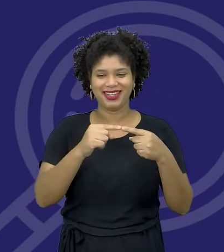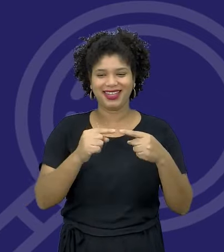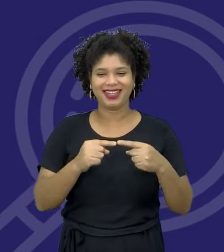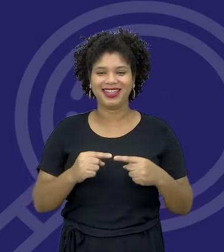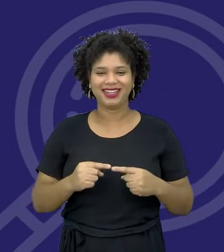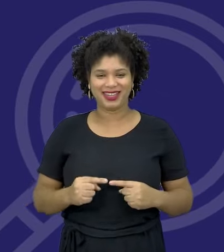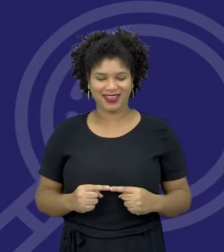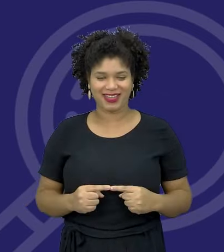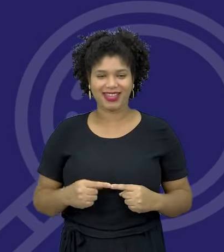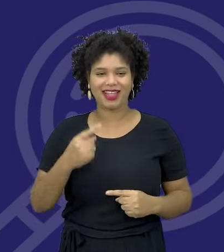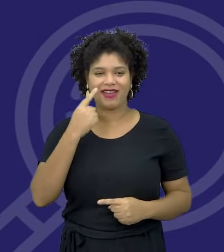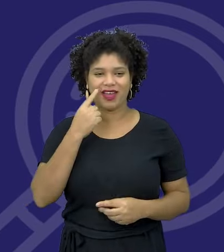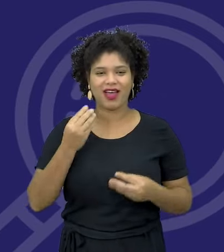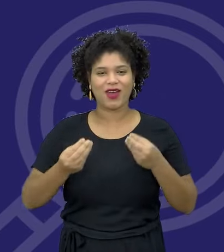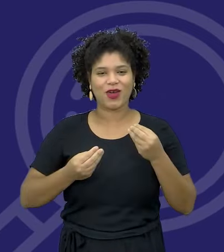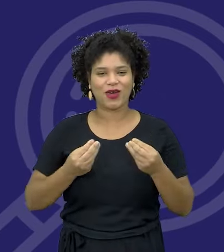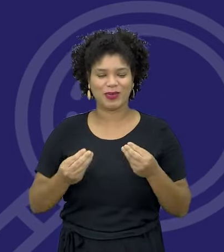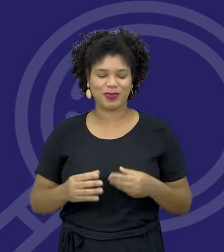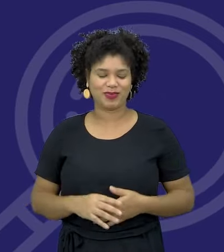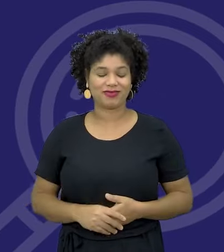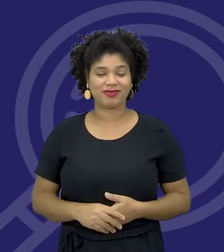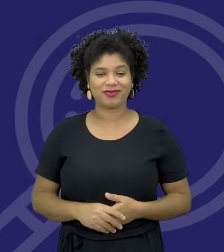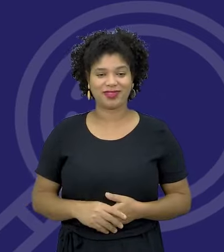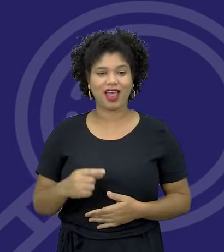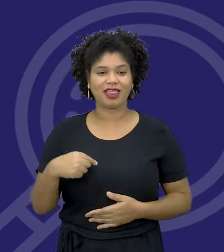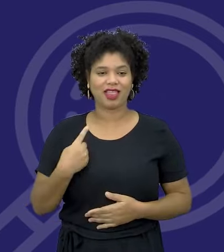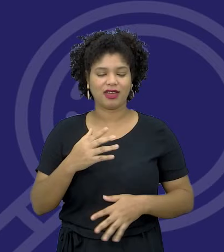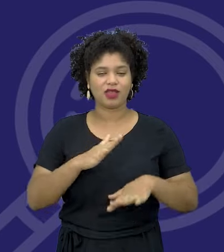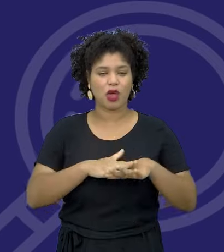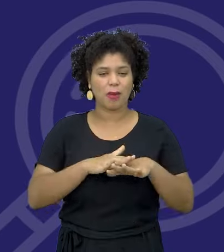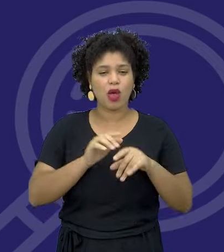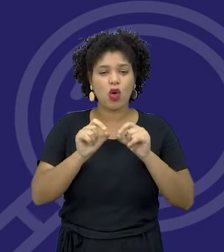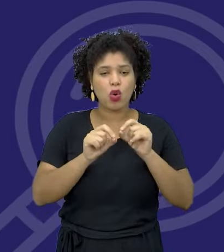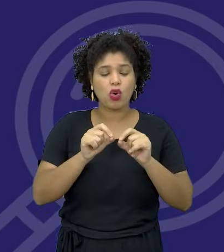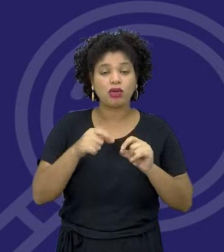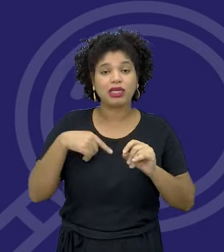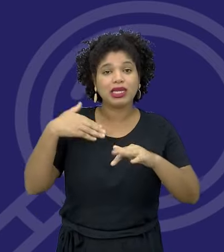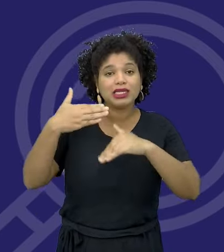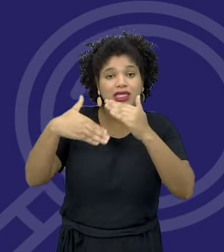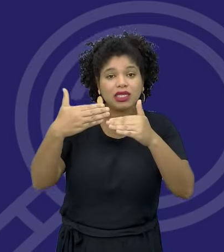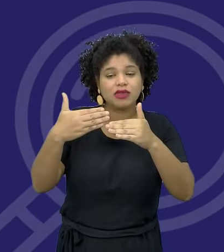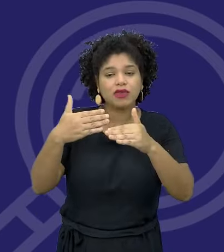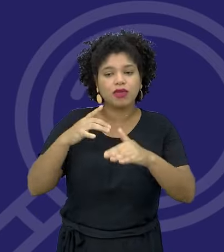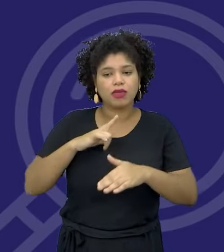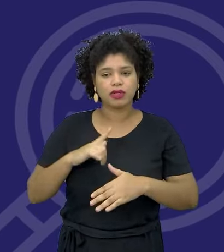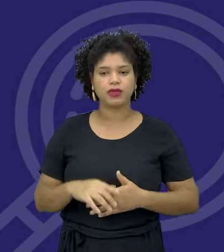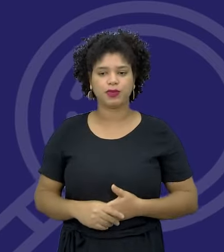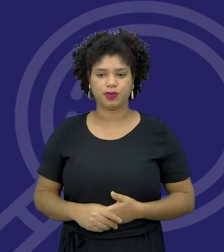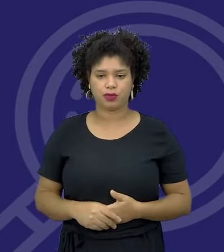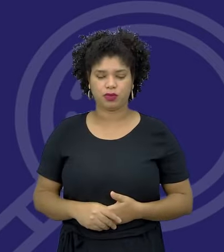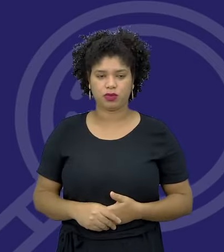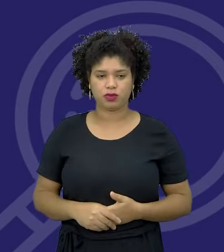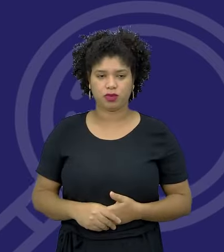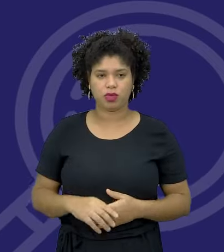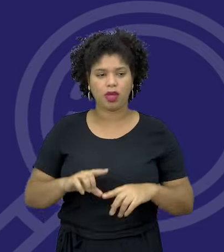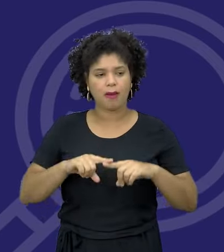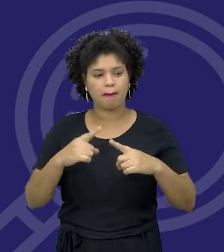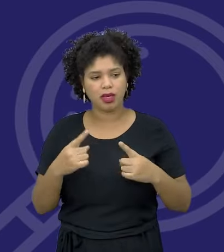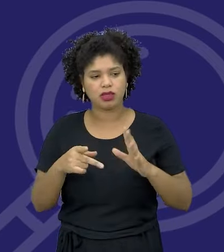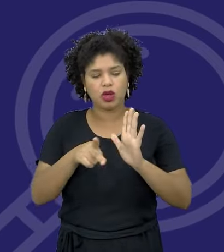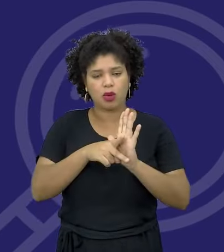reta, né? Então, e a gente vai trabalhar agora com o desenvolvimento, né, com o que foi